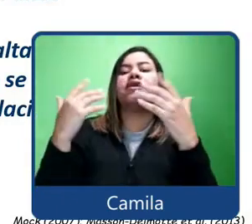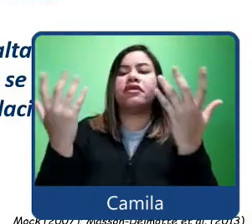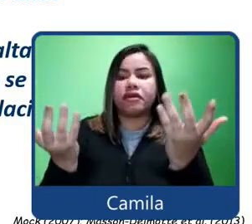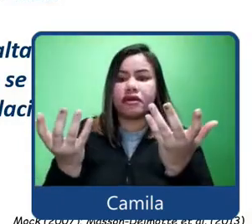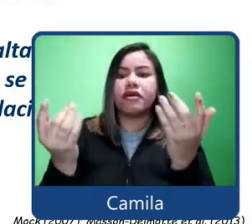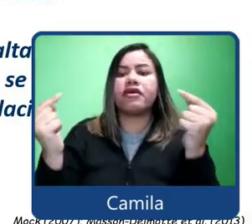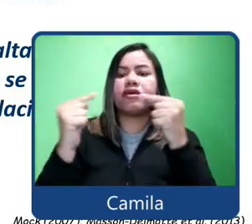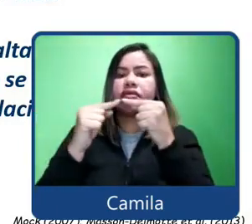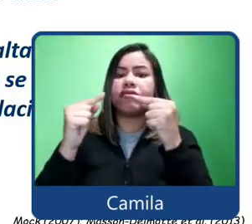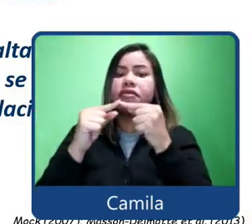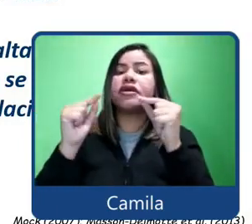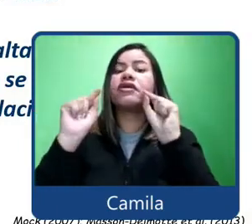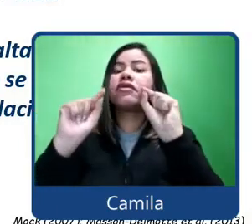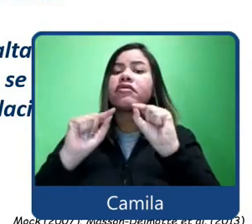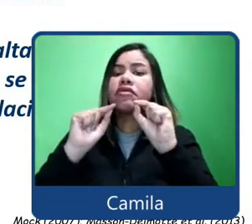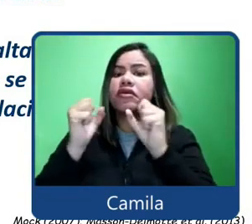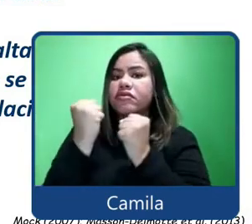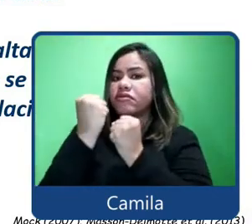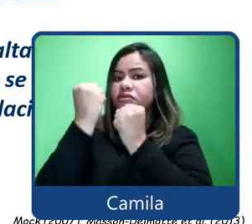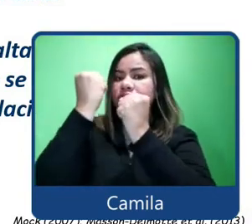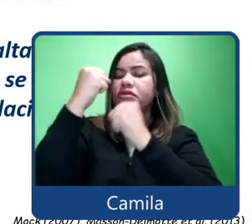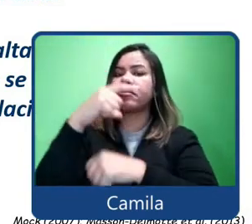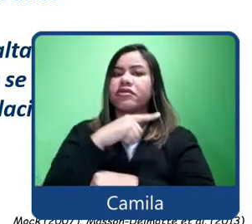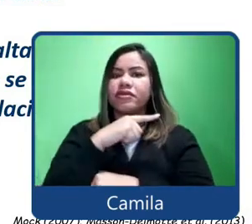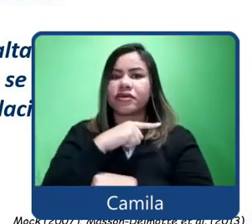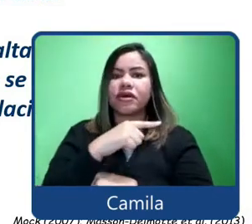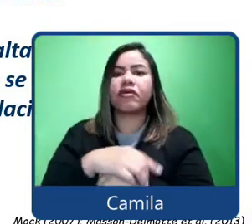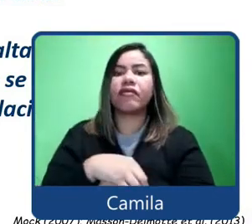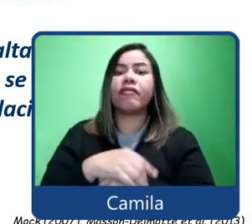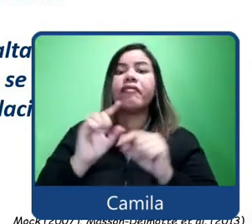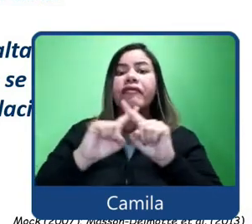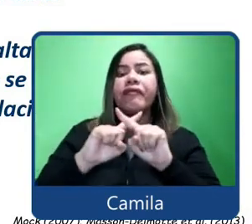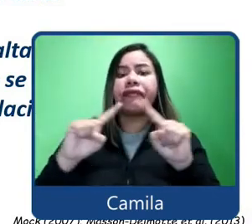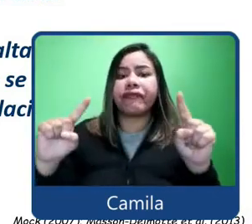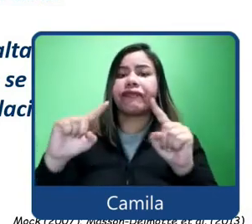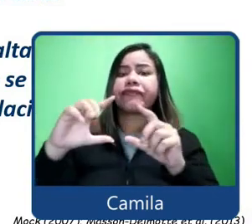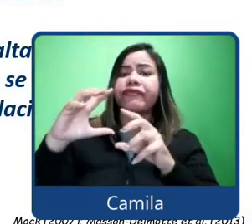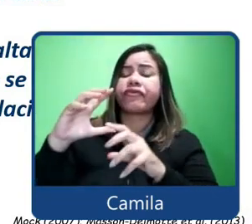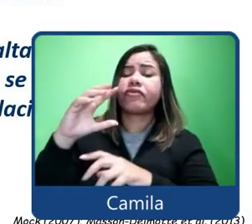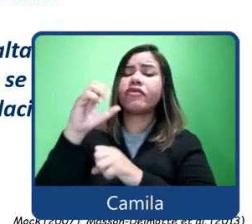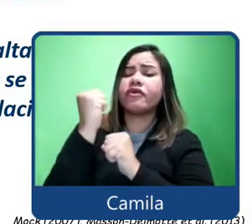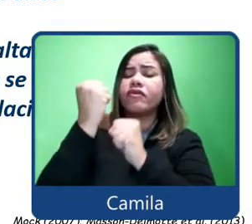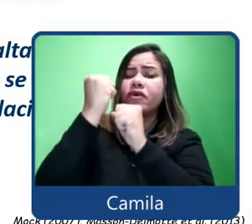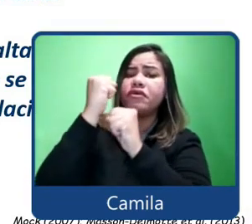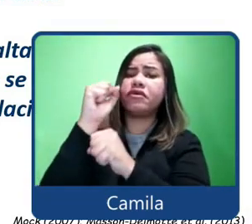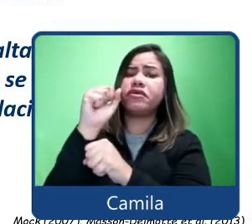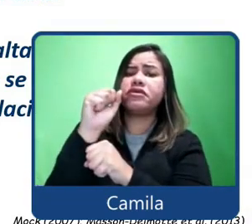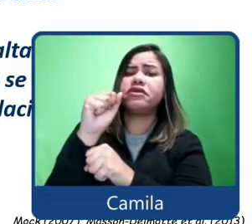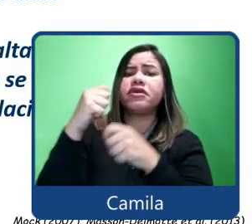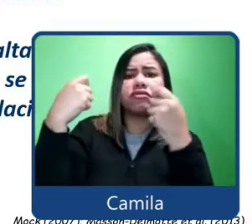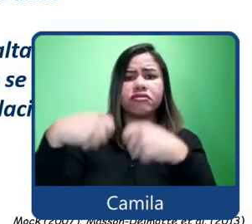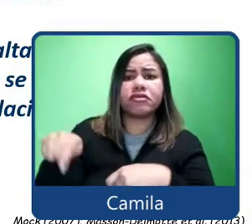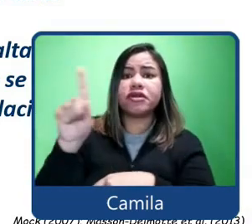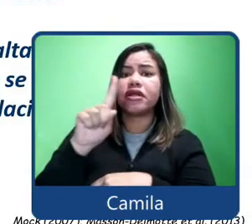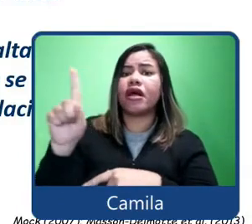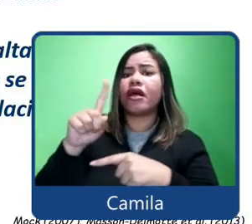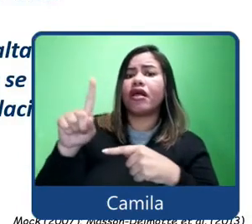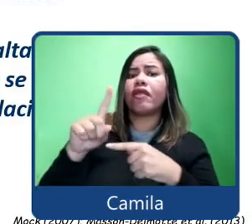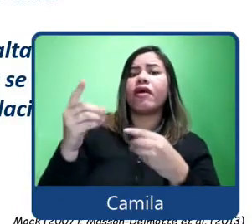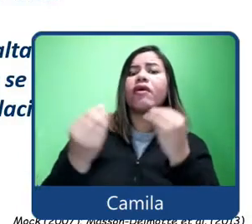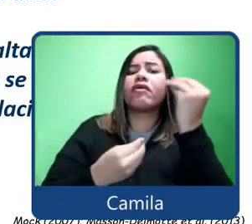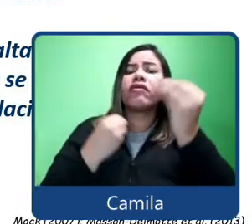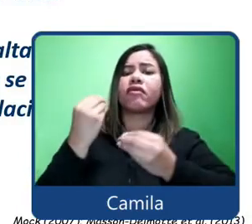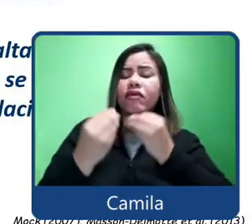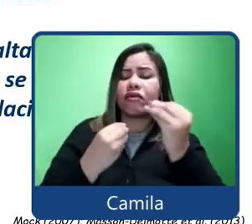necessária. Infelizmente, nós temos hoje a forçante necessária para isso, que é distinta daquela que fez a transição do último